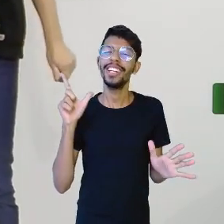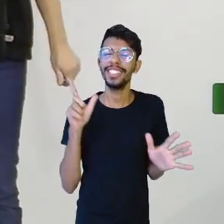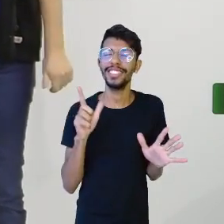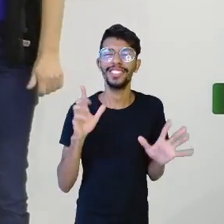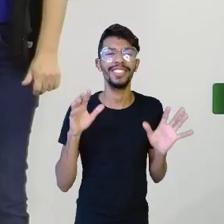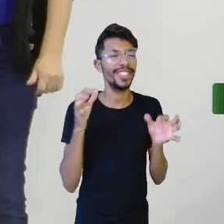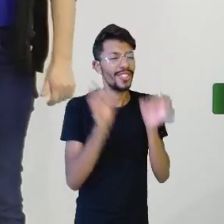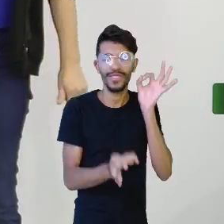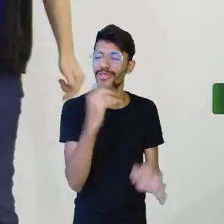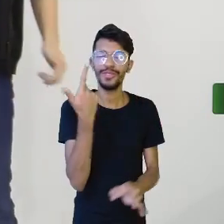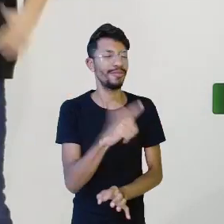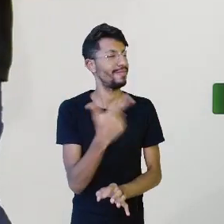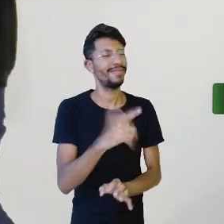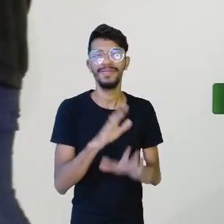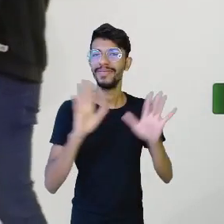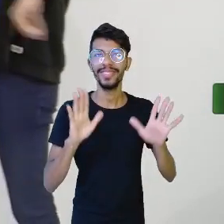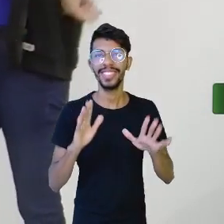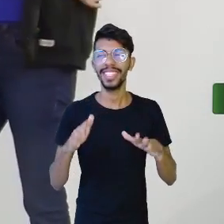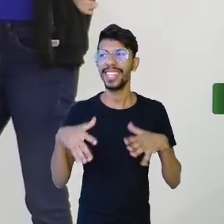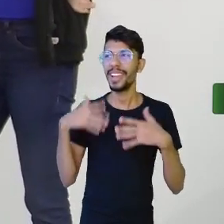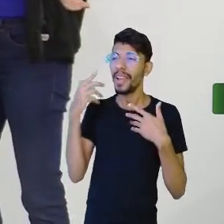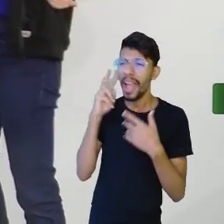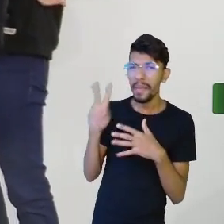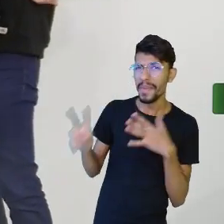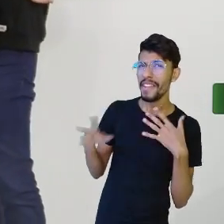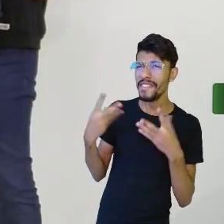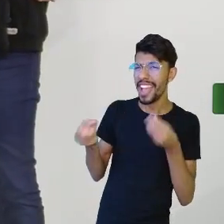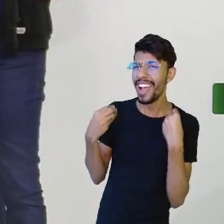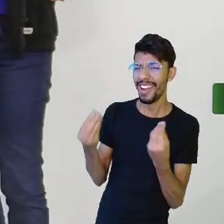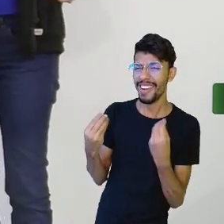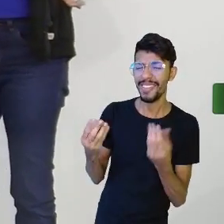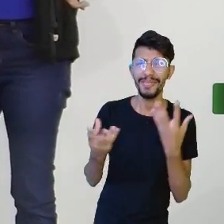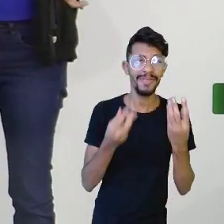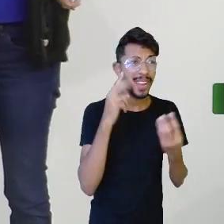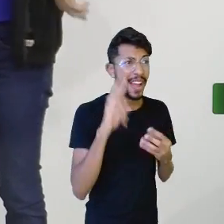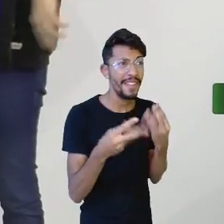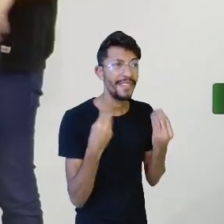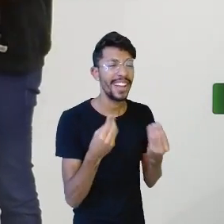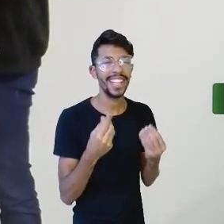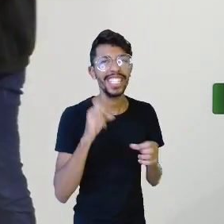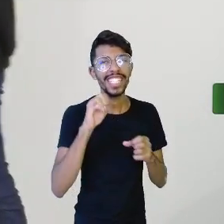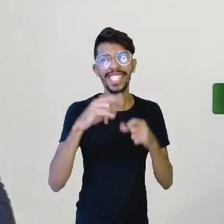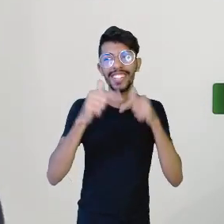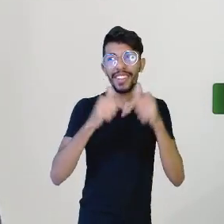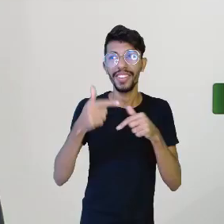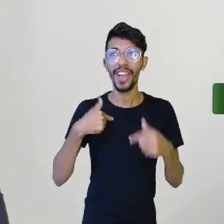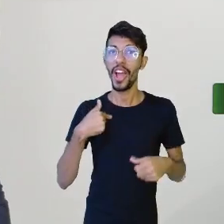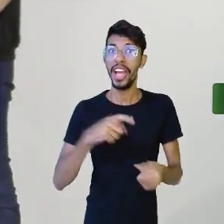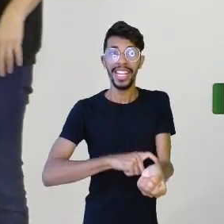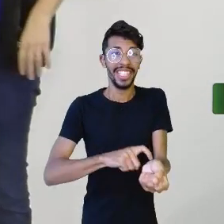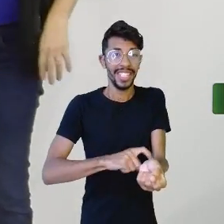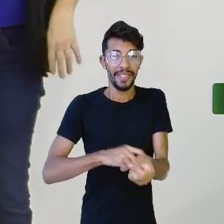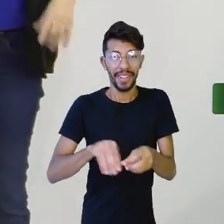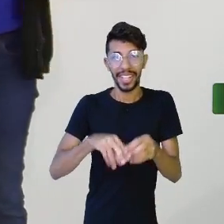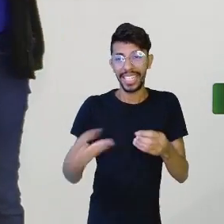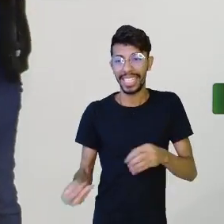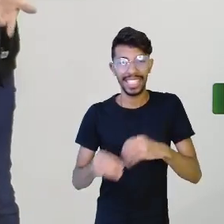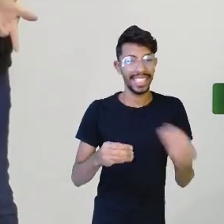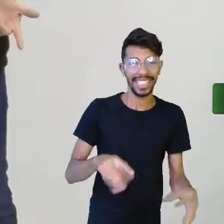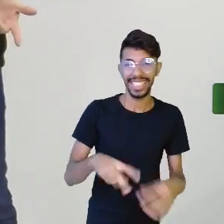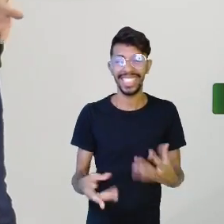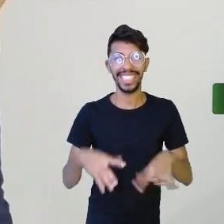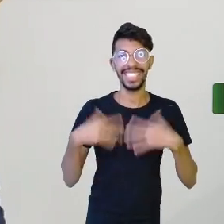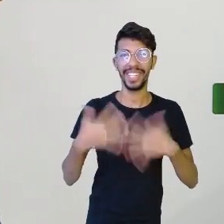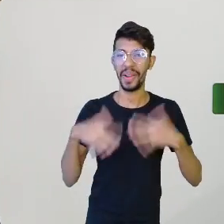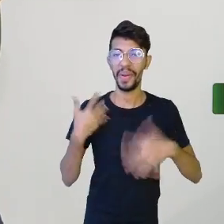pra ver, né? Eu tinha pra ver. Pra ver, assim, se funcionava, entendeu? Pra isso, eu já tô aqui nervosa. A pessoa já começa na Sandra